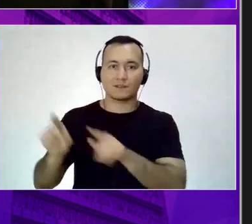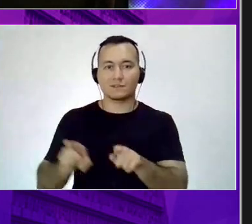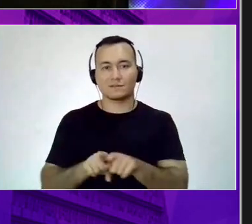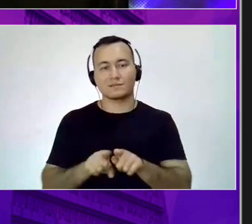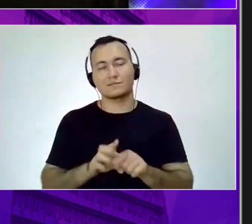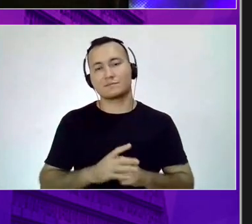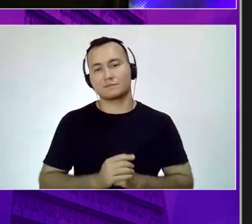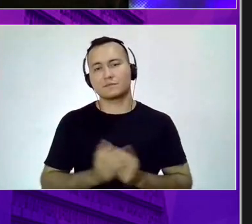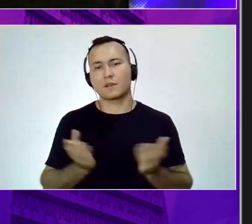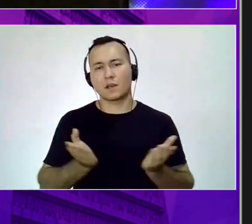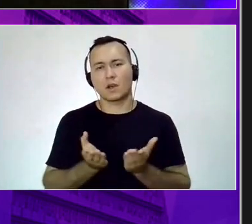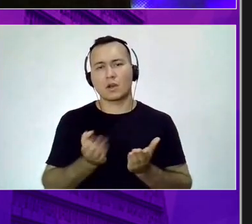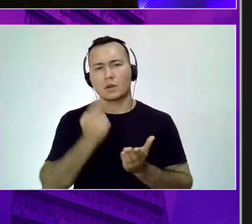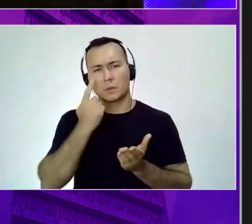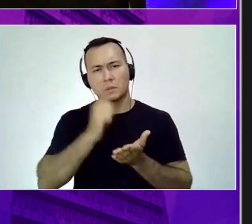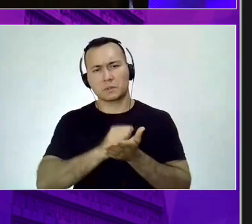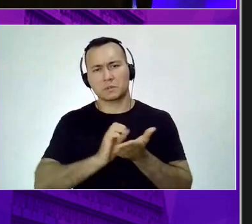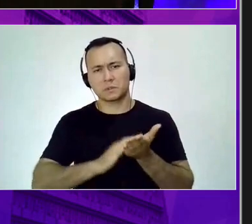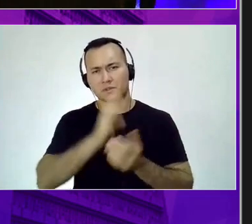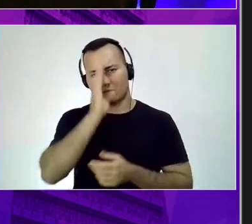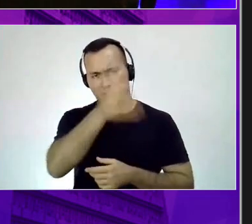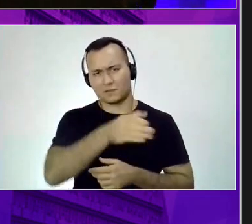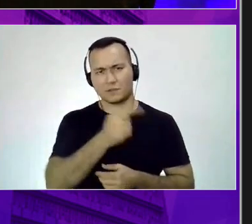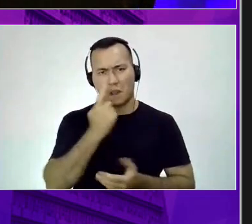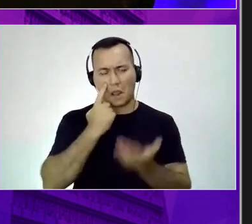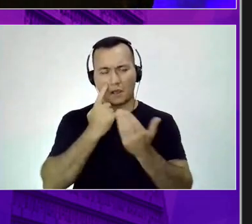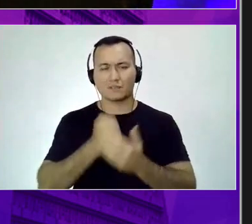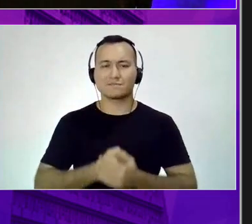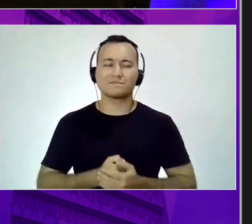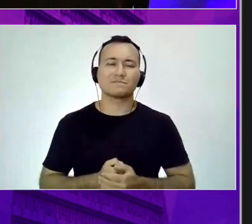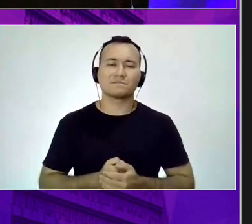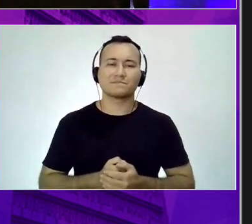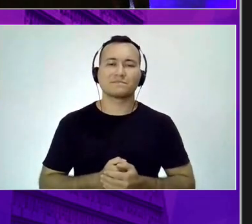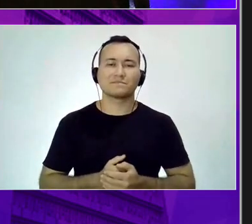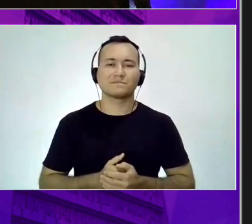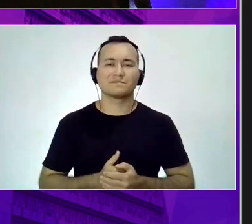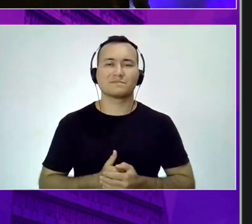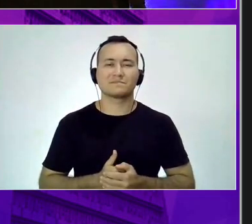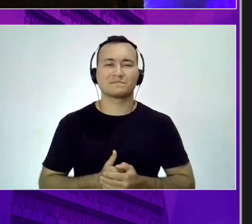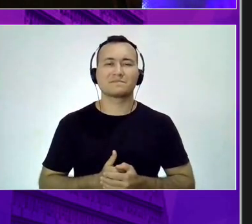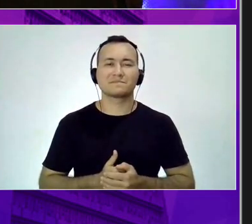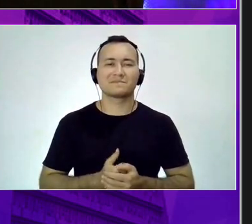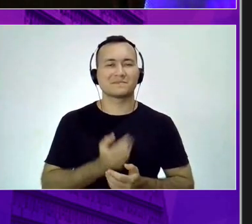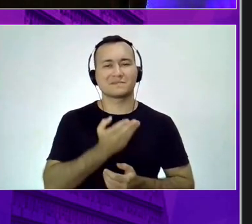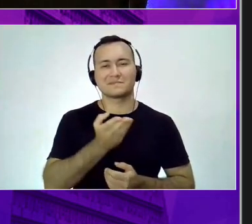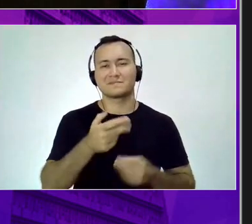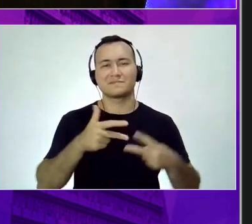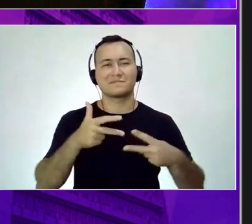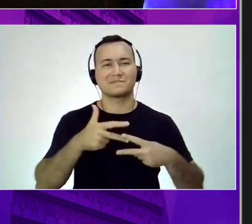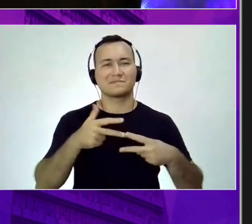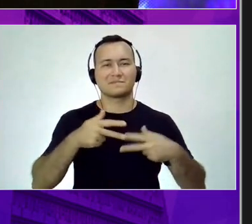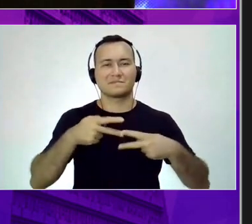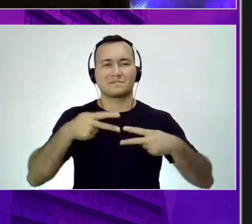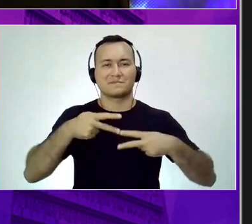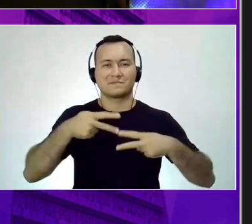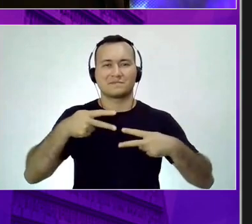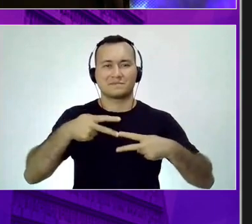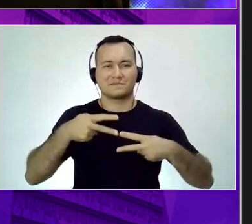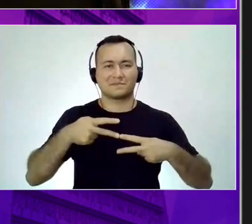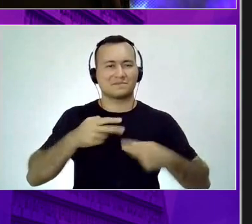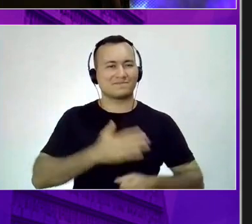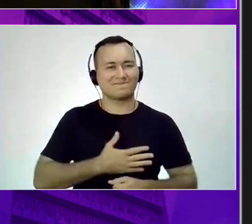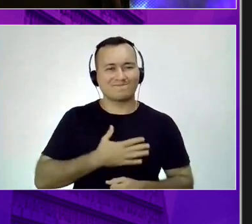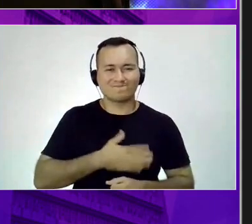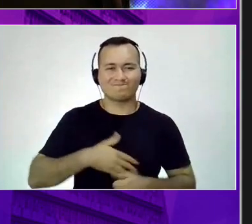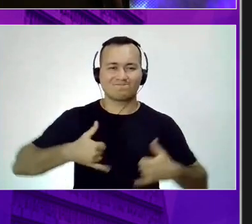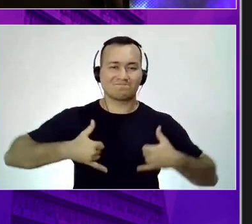coloquei um link de referência. Tá aqui. Esse link de referência, assim, eu tenho muito orgulho, porque isso aqui